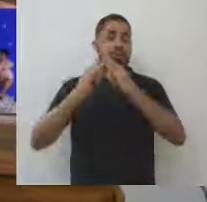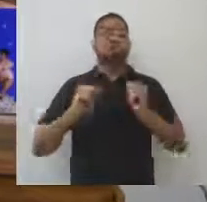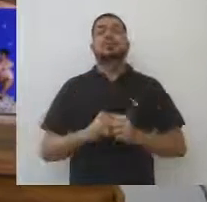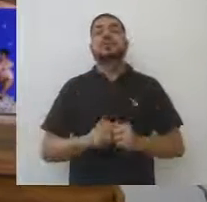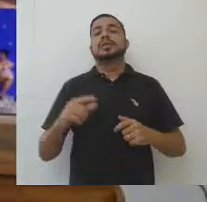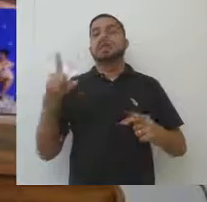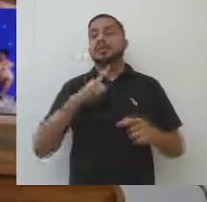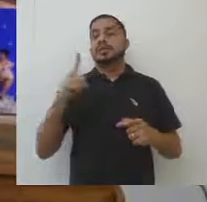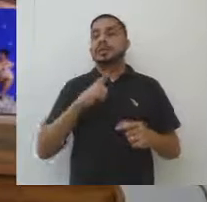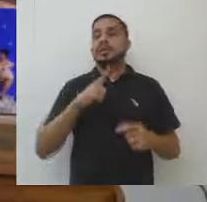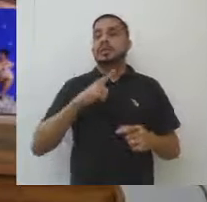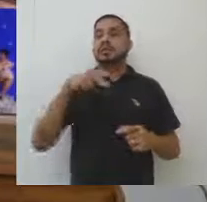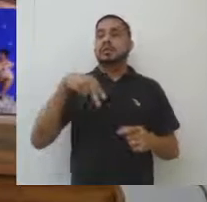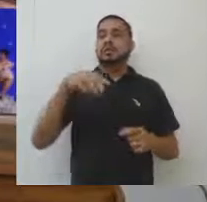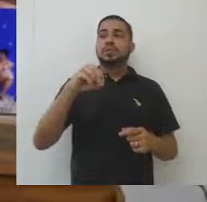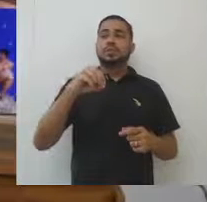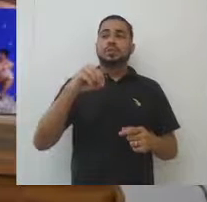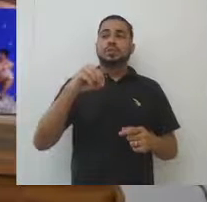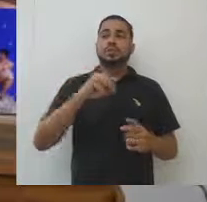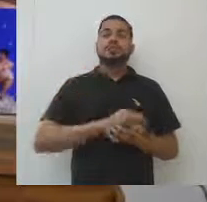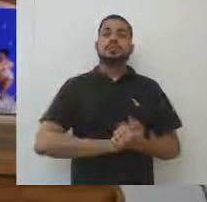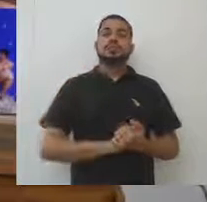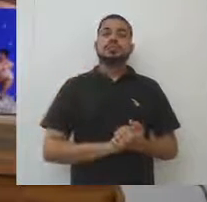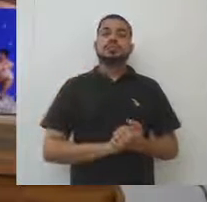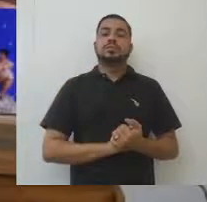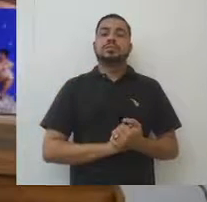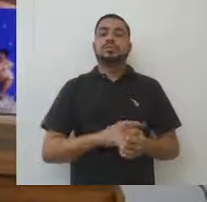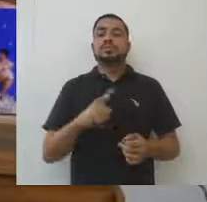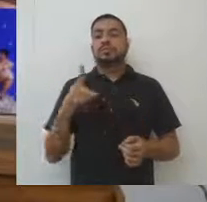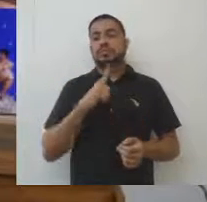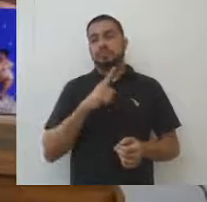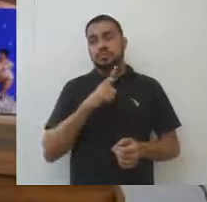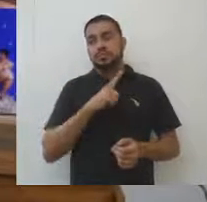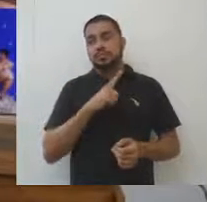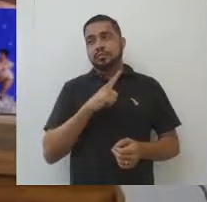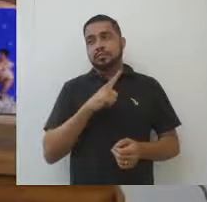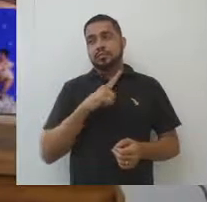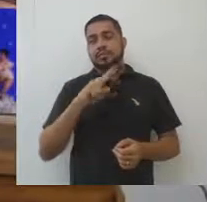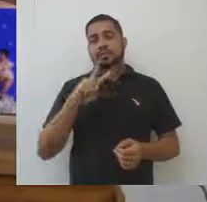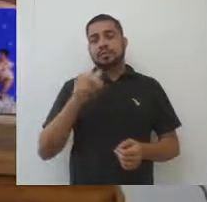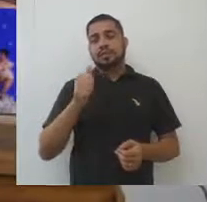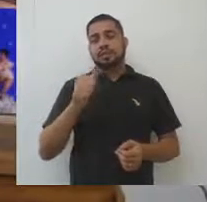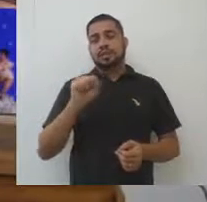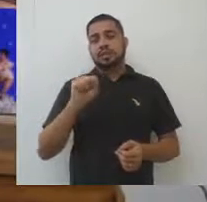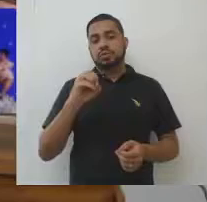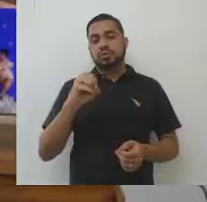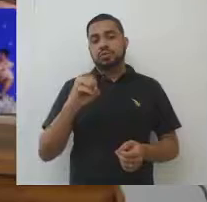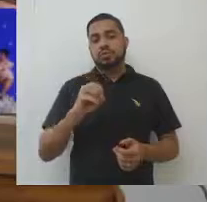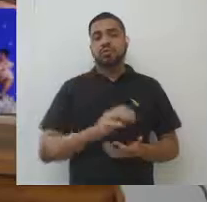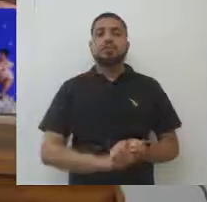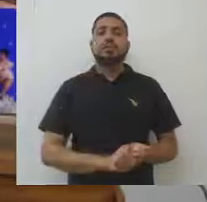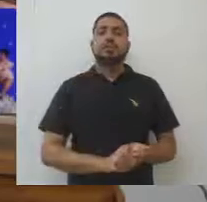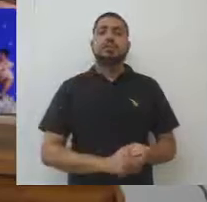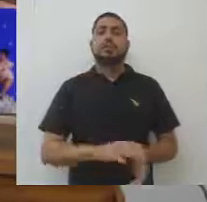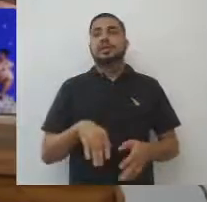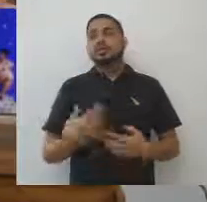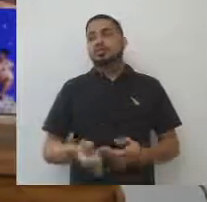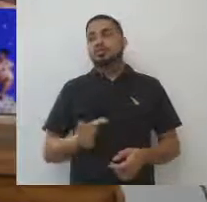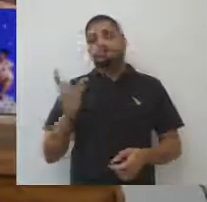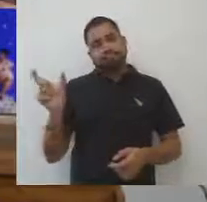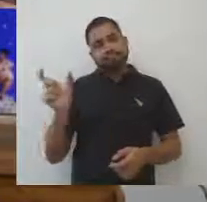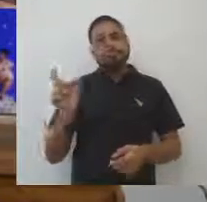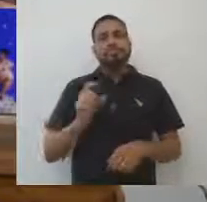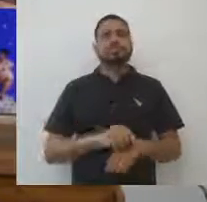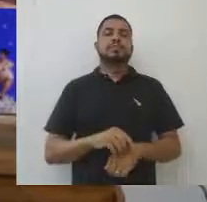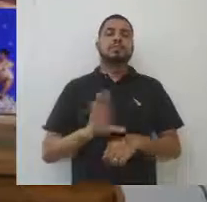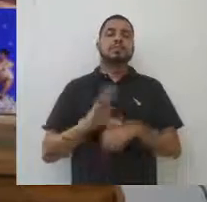A gente tem Nó, e aí a gente tem Vaso, não é isso? E aí a figura dela de